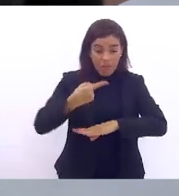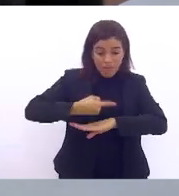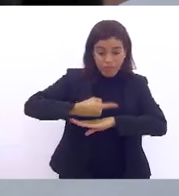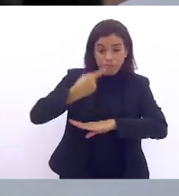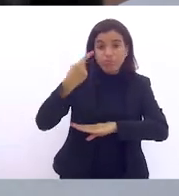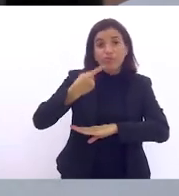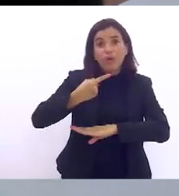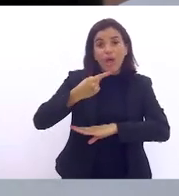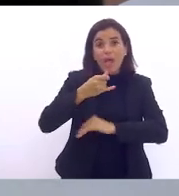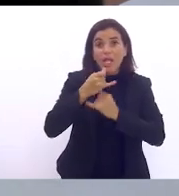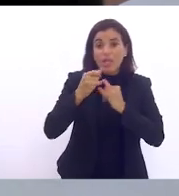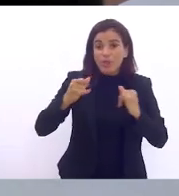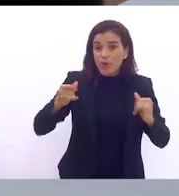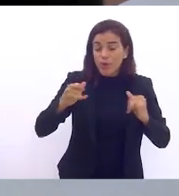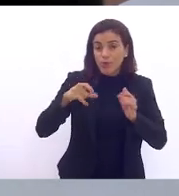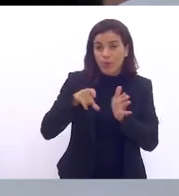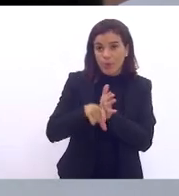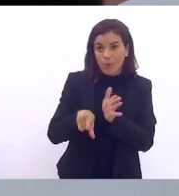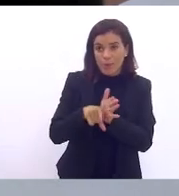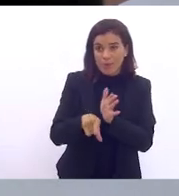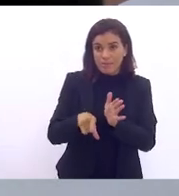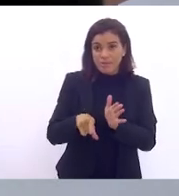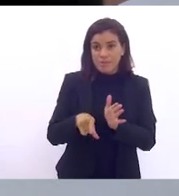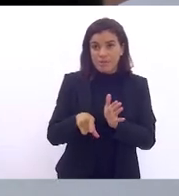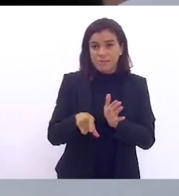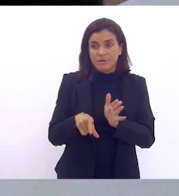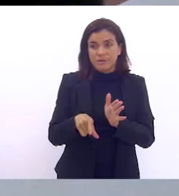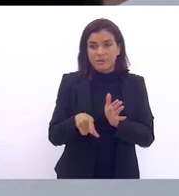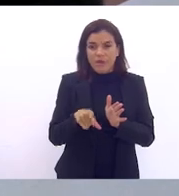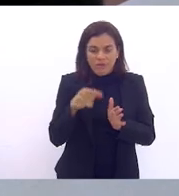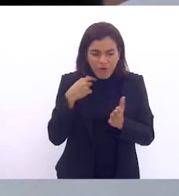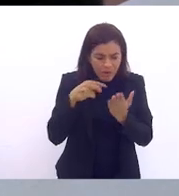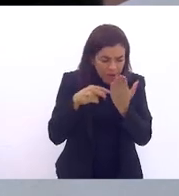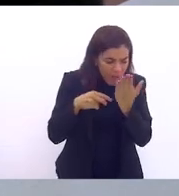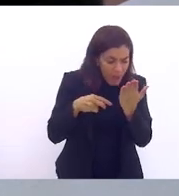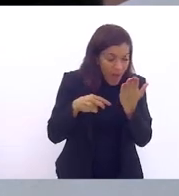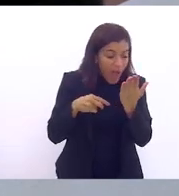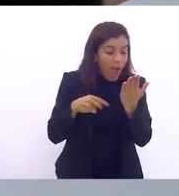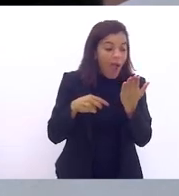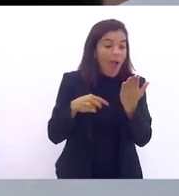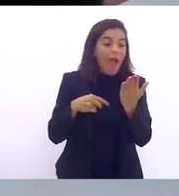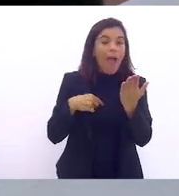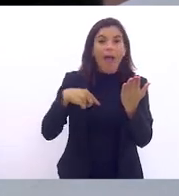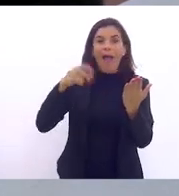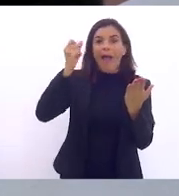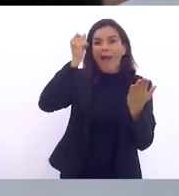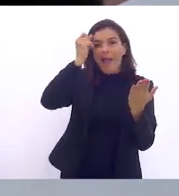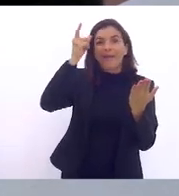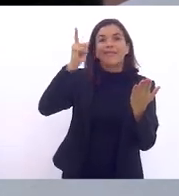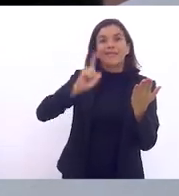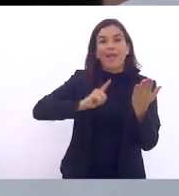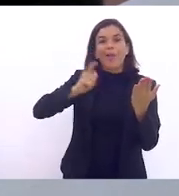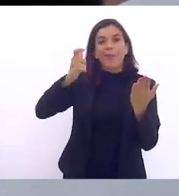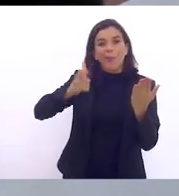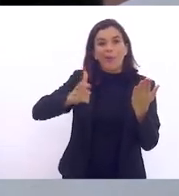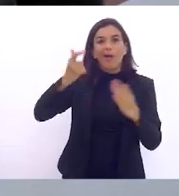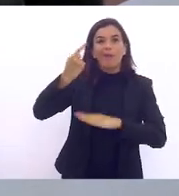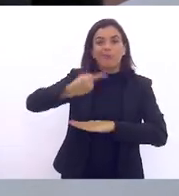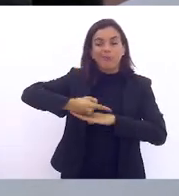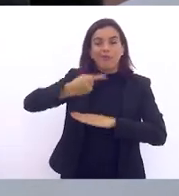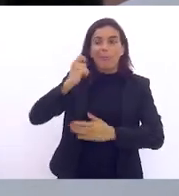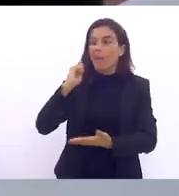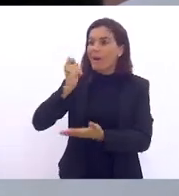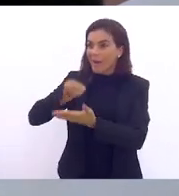de eletrônico de cobrança e aí eu ia ler aquilo ali realmente aqui realmente tem um ptico de COB vou vou procurar